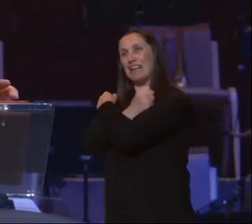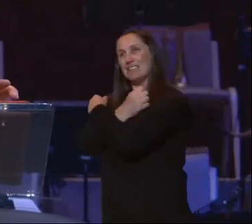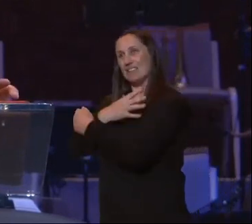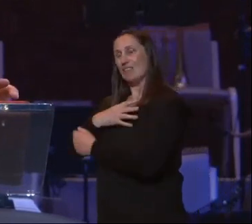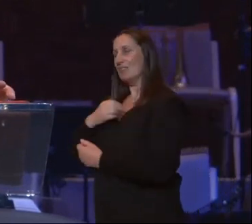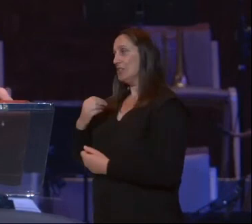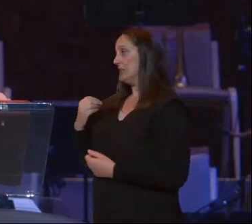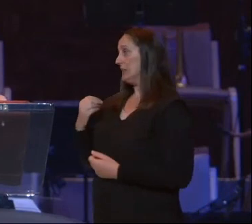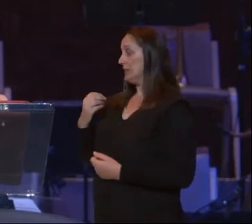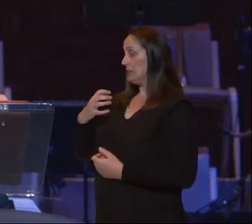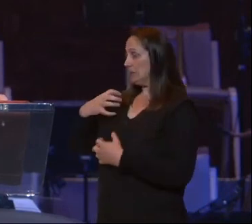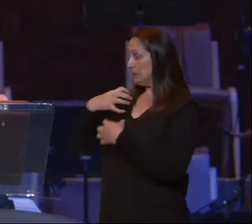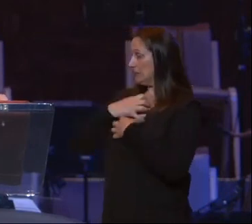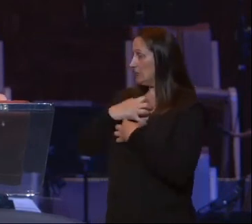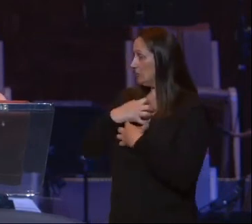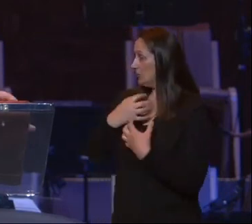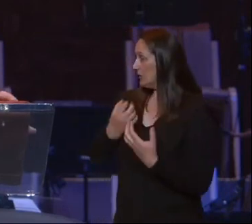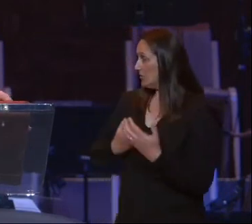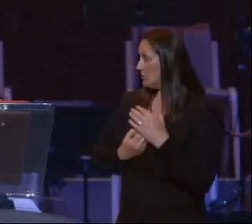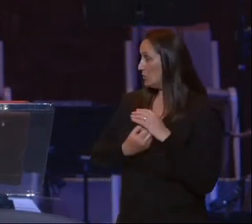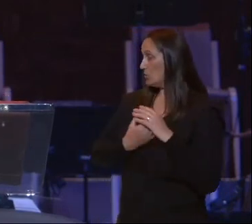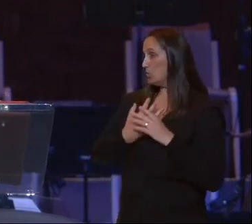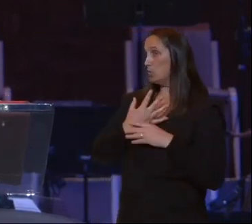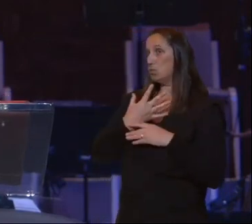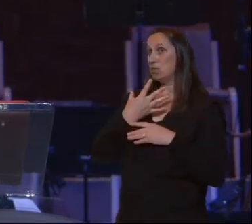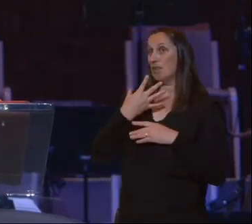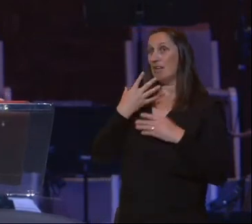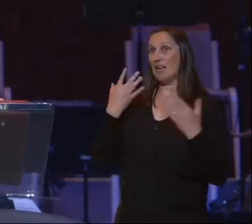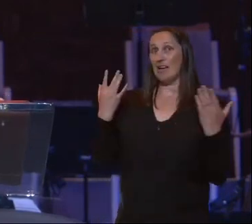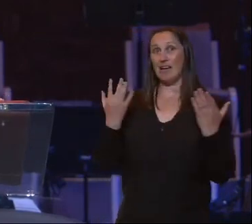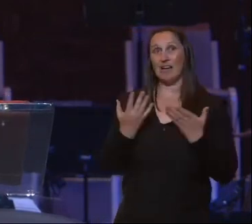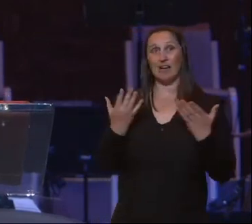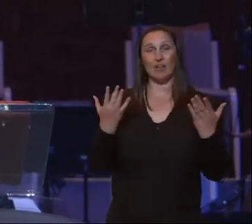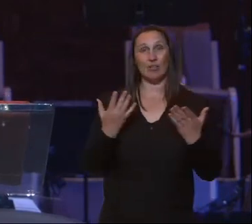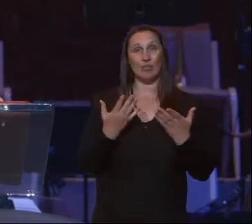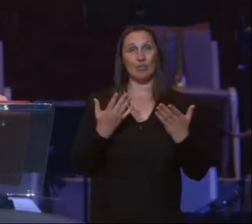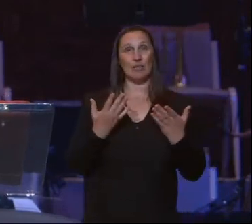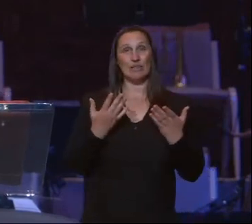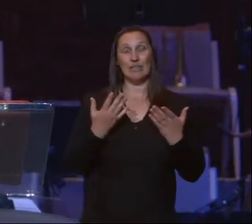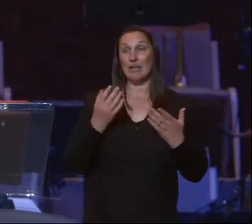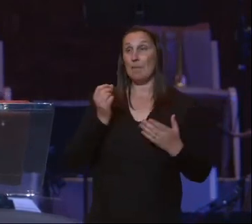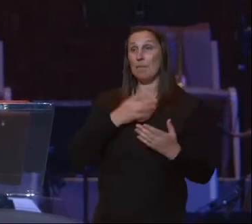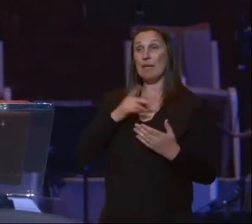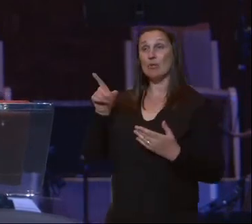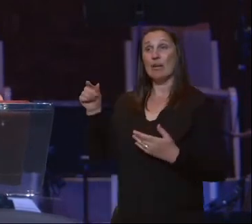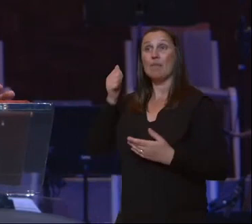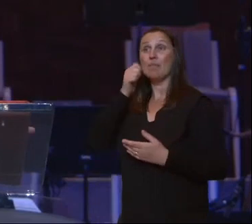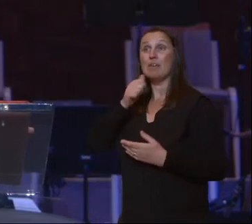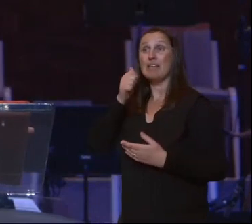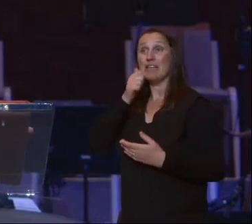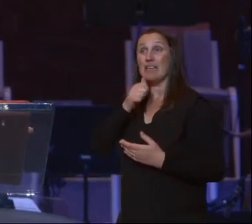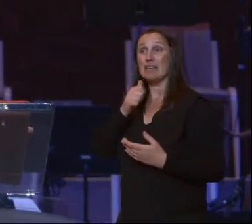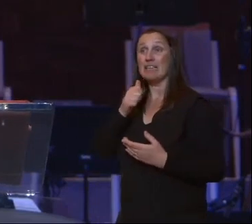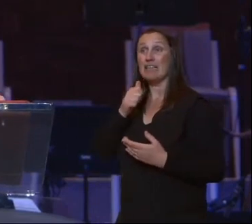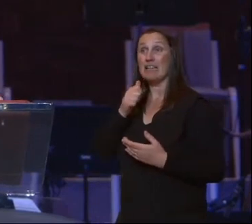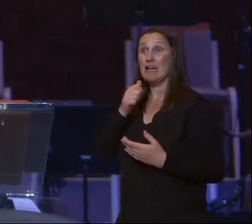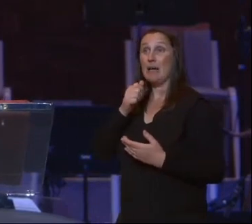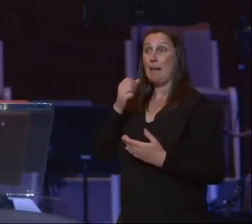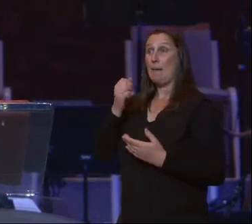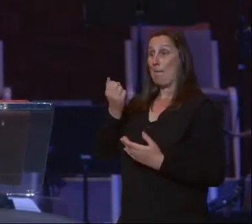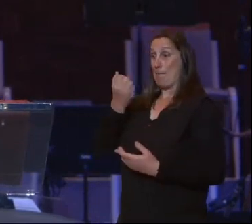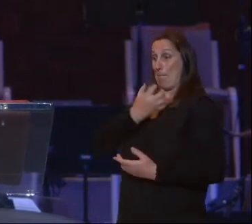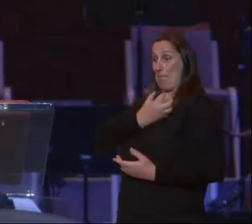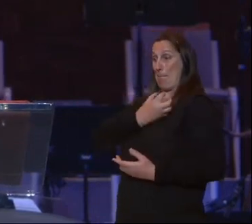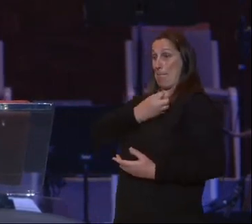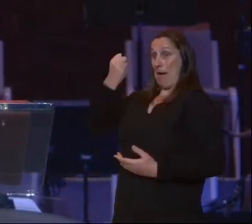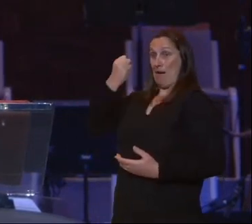sentimentos surgem no seu coração. Quando ela vai dormir agora, ele tem medo que ela tire a vida, que ela perca a criança.